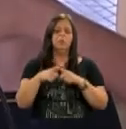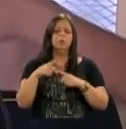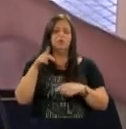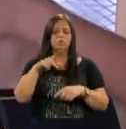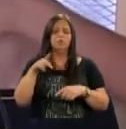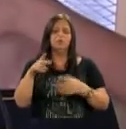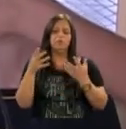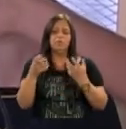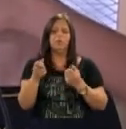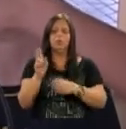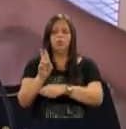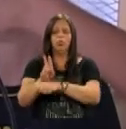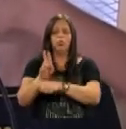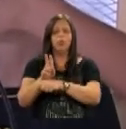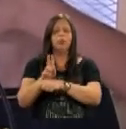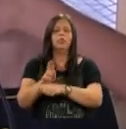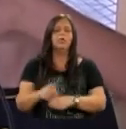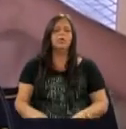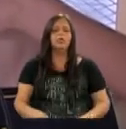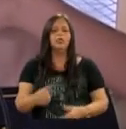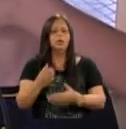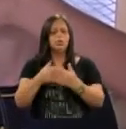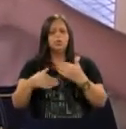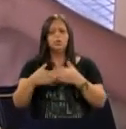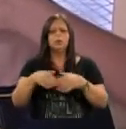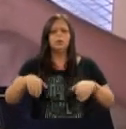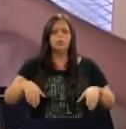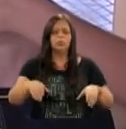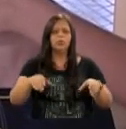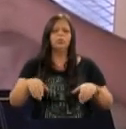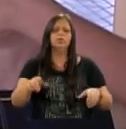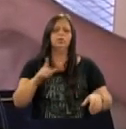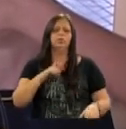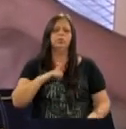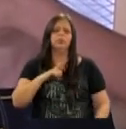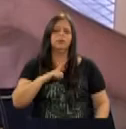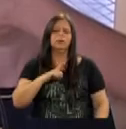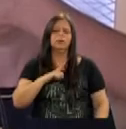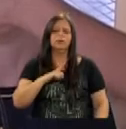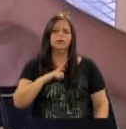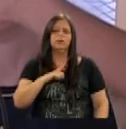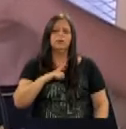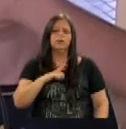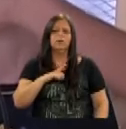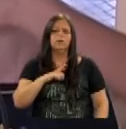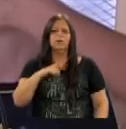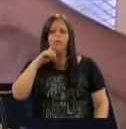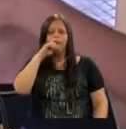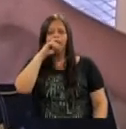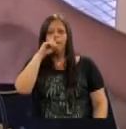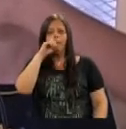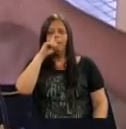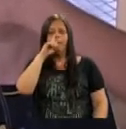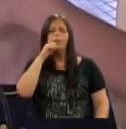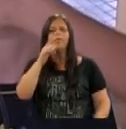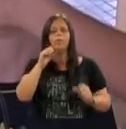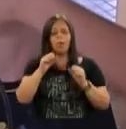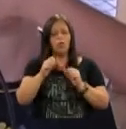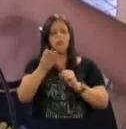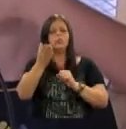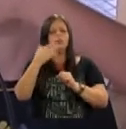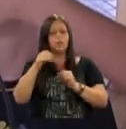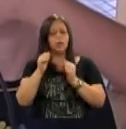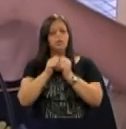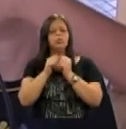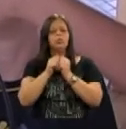dispuseram a cuidar né mas eu todo cadeirante é tem essa os pais do cadeirante pode vir junto eles